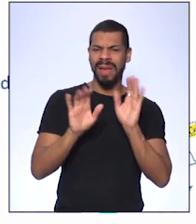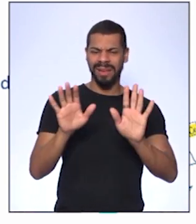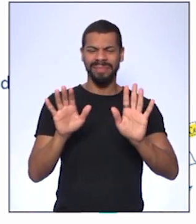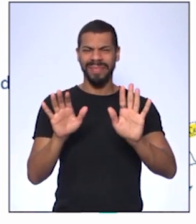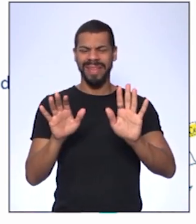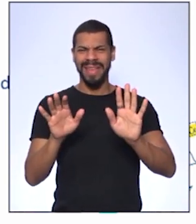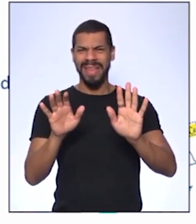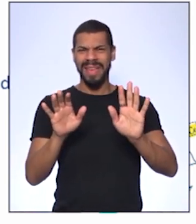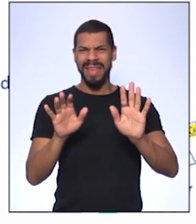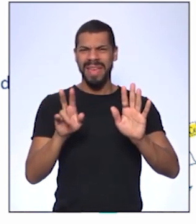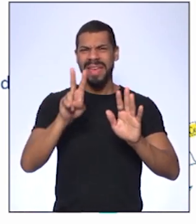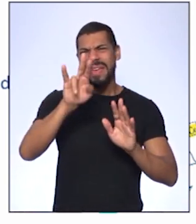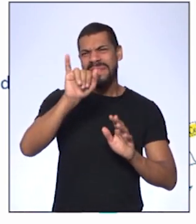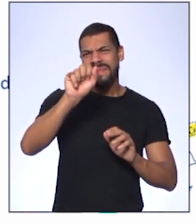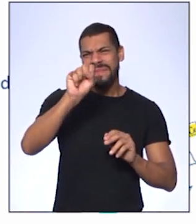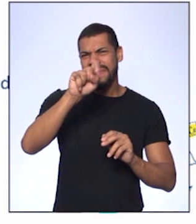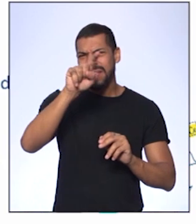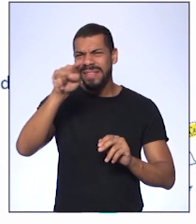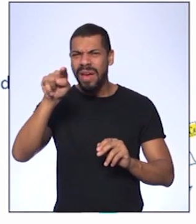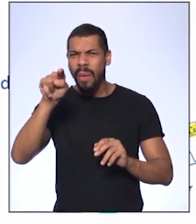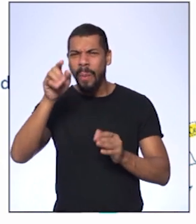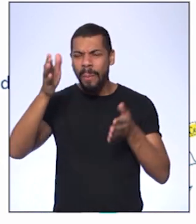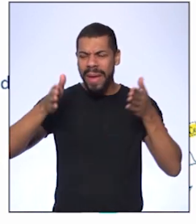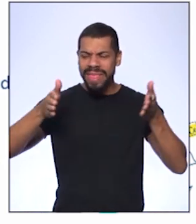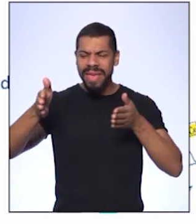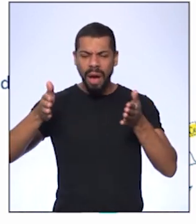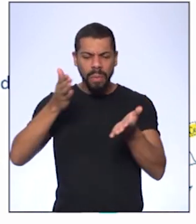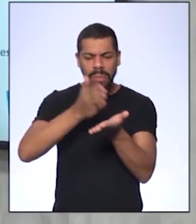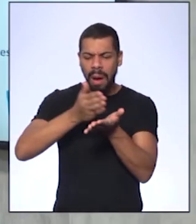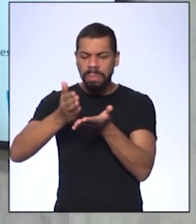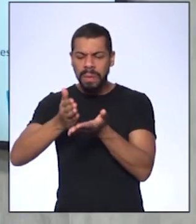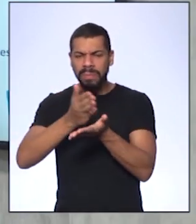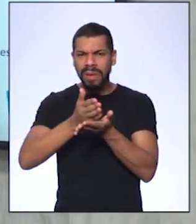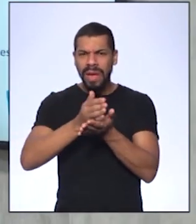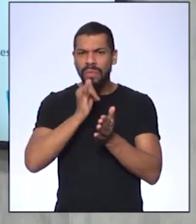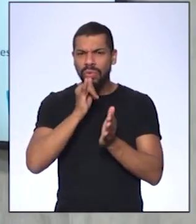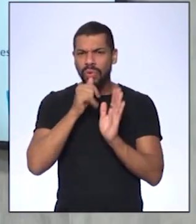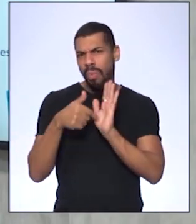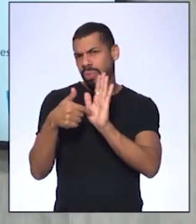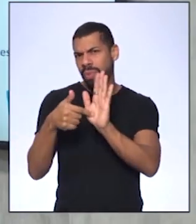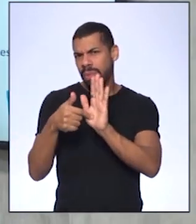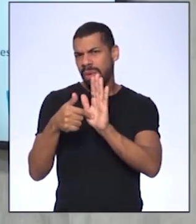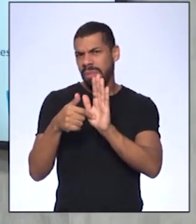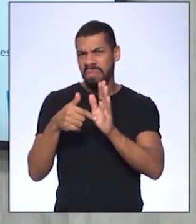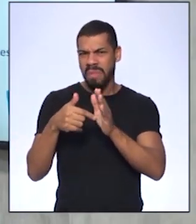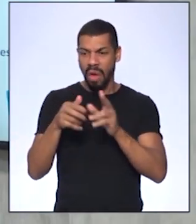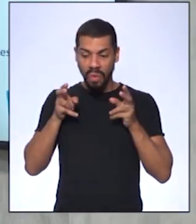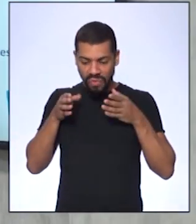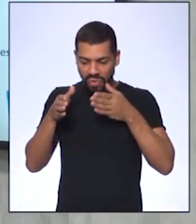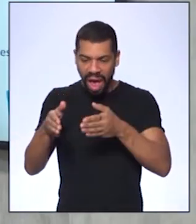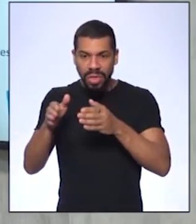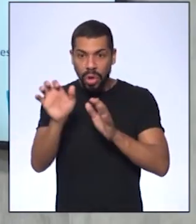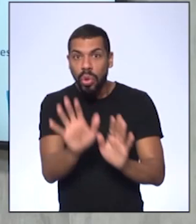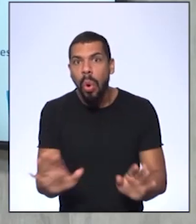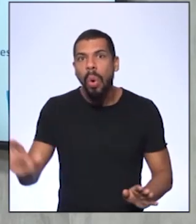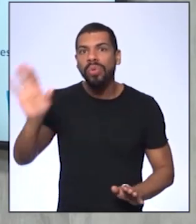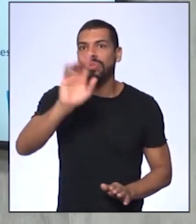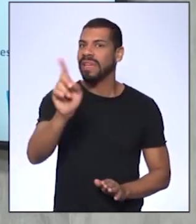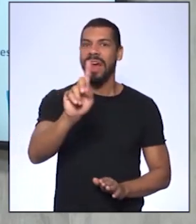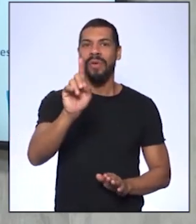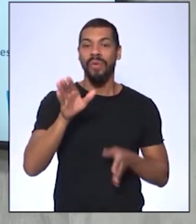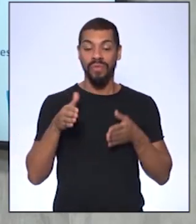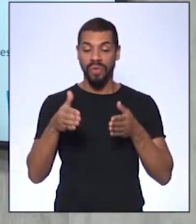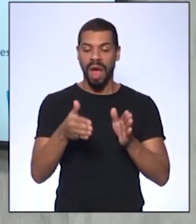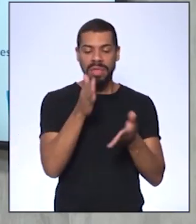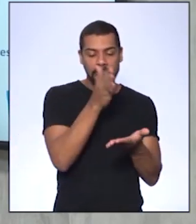A visão parcial é aquela que mostra uma parte da história. Eu não estou preocupada com a história inteira, eu estou preocupada em mostrar uma parte